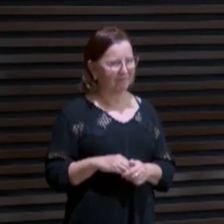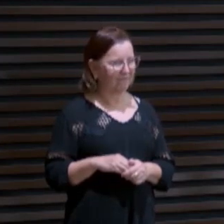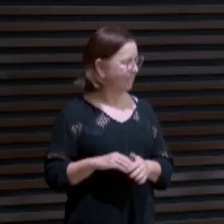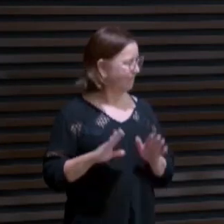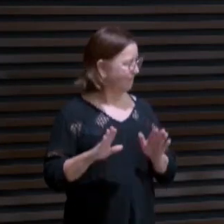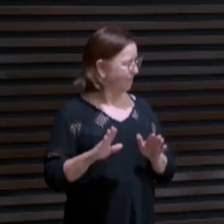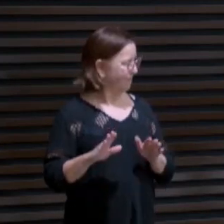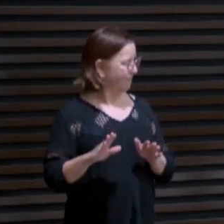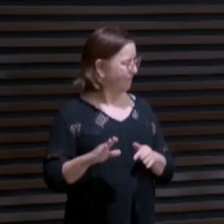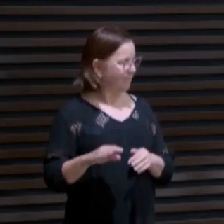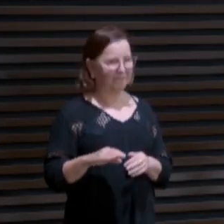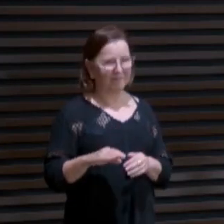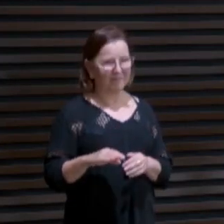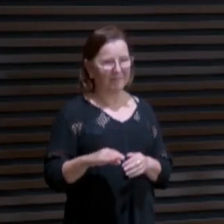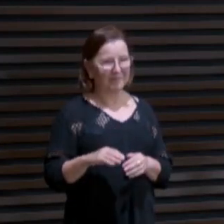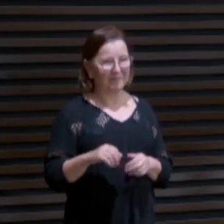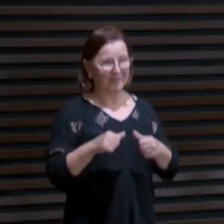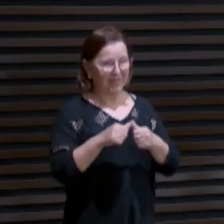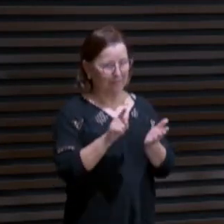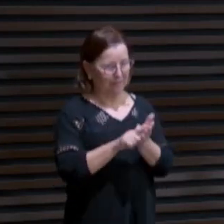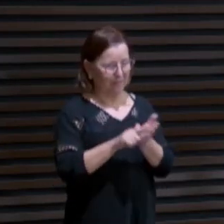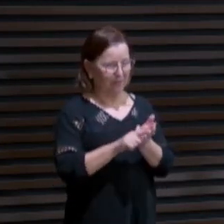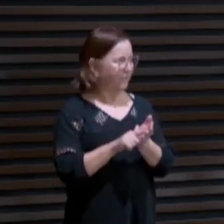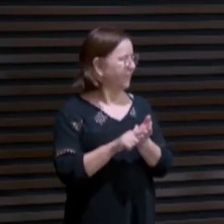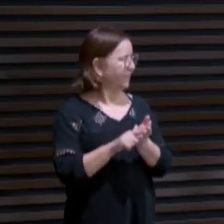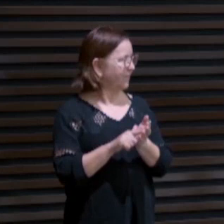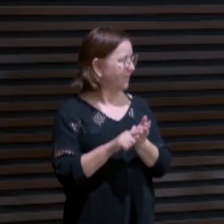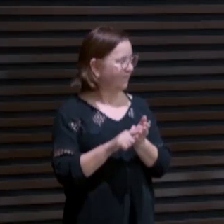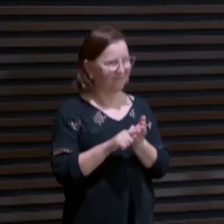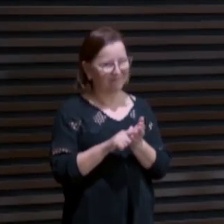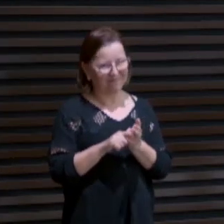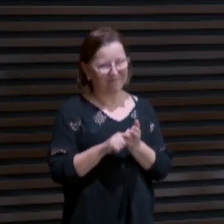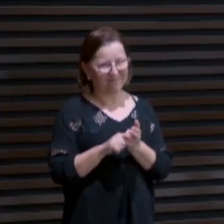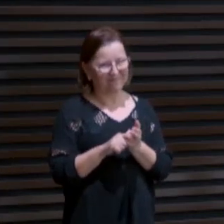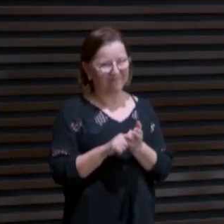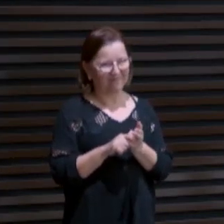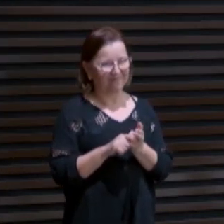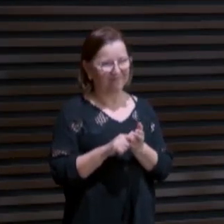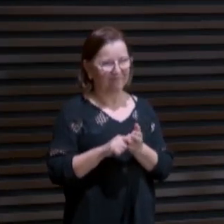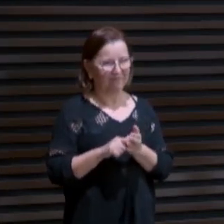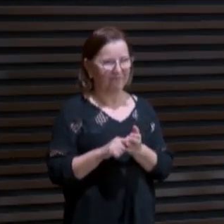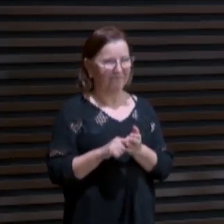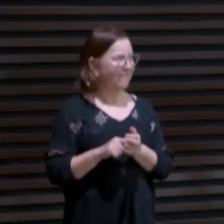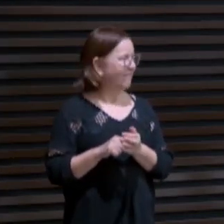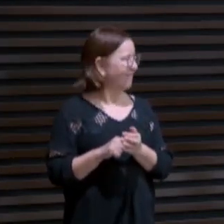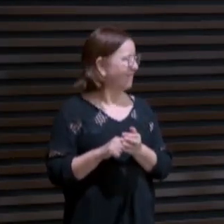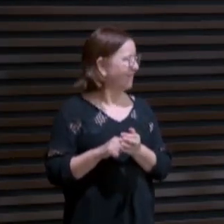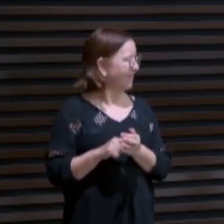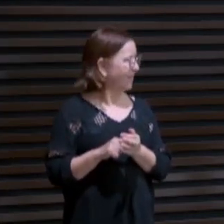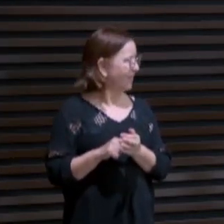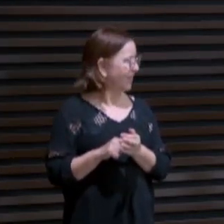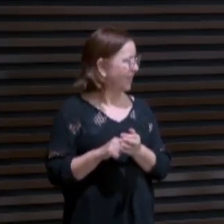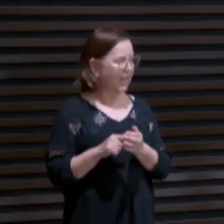Esta dobra que fizeram aqui nesse papel, isso aqui é fruto de educação.